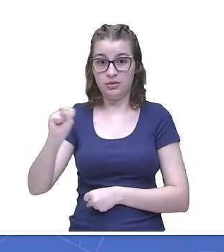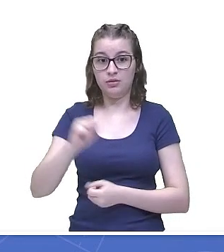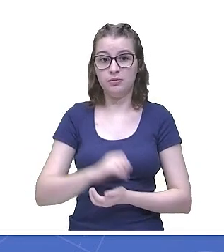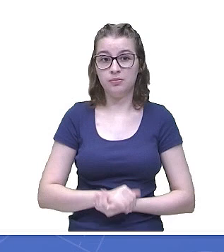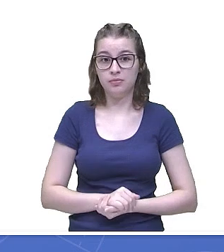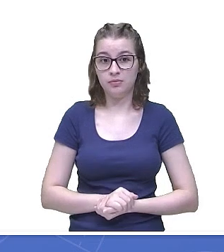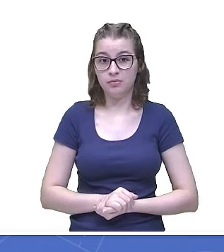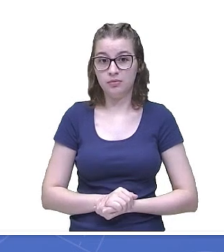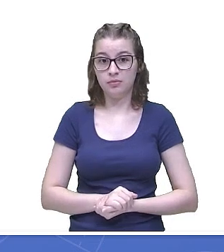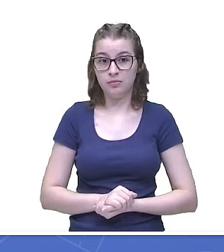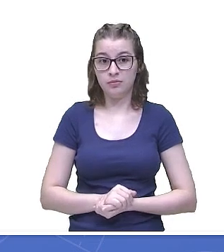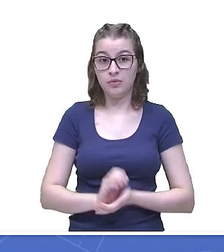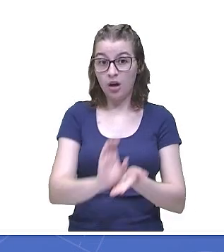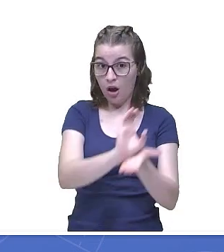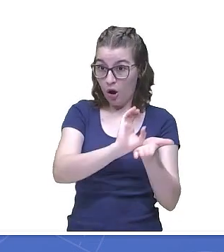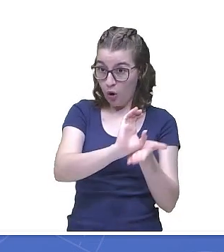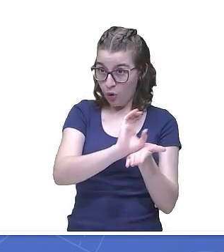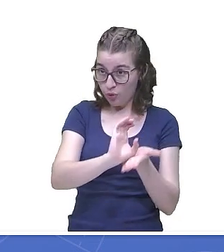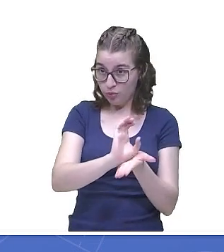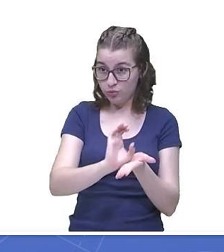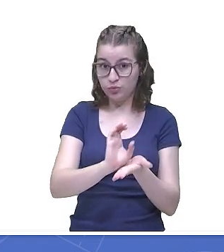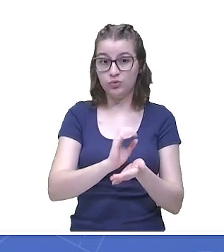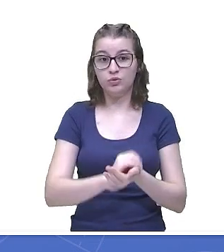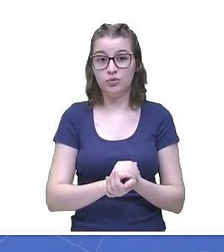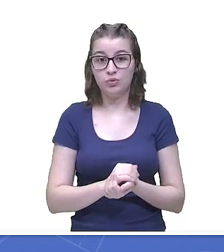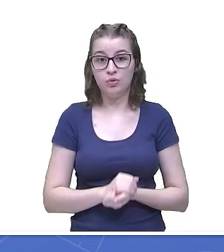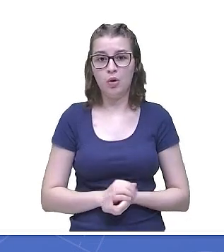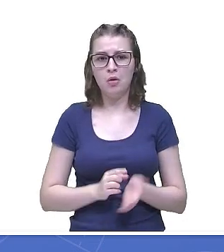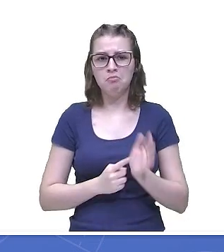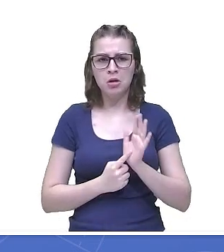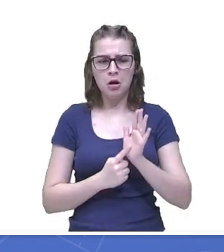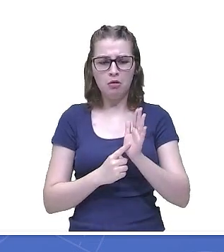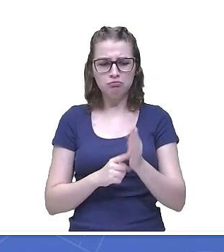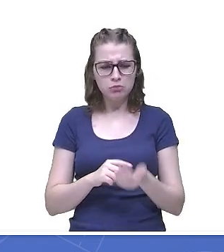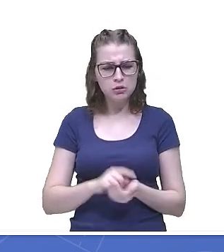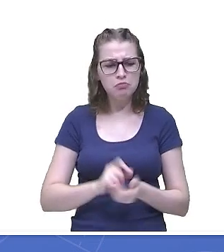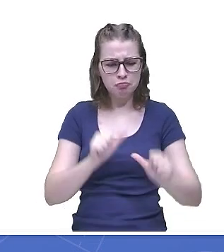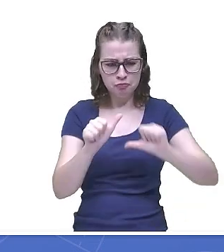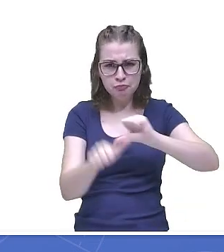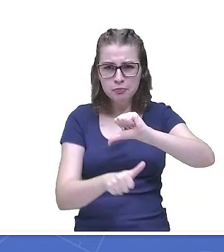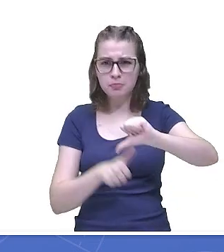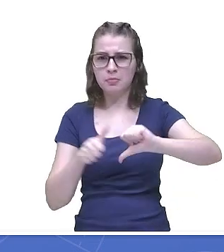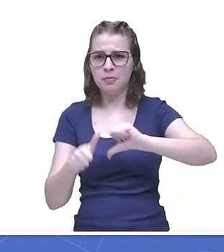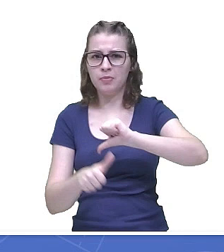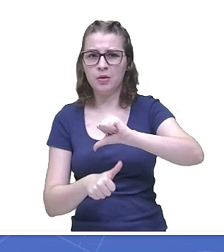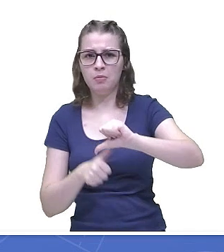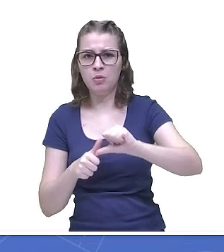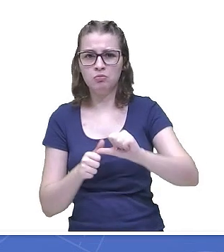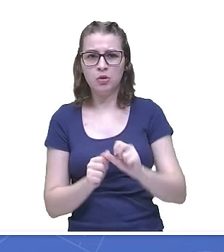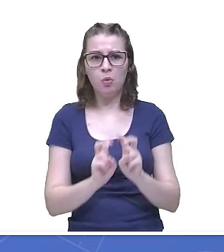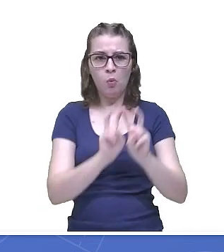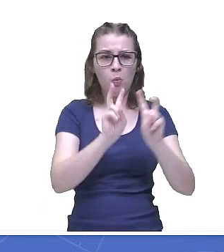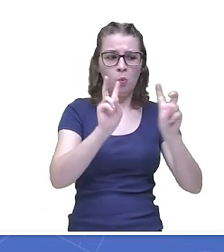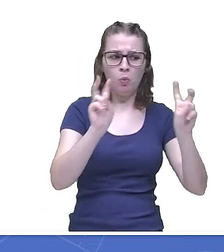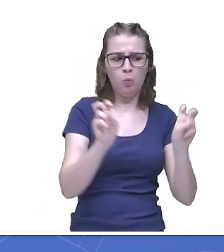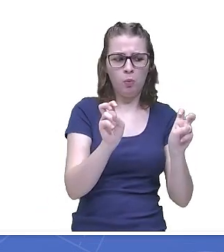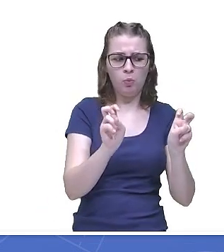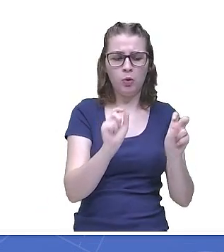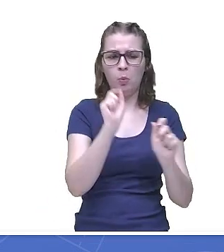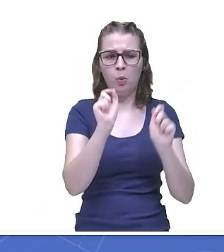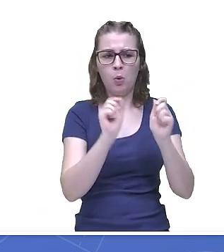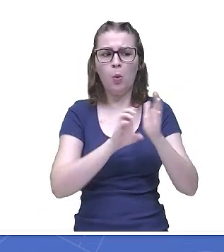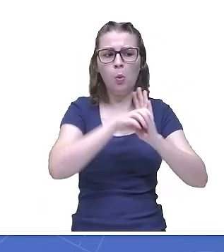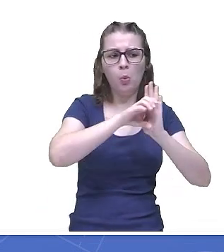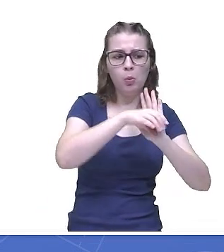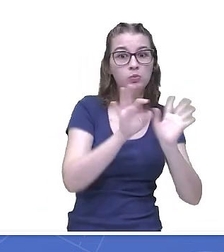A Constituição de 88 promoveu profundas mudanças na concepção do